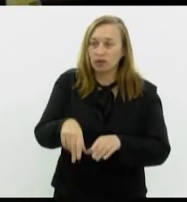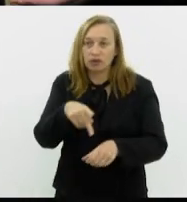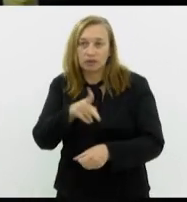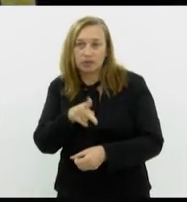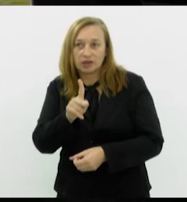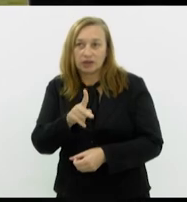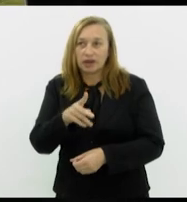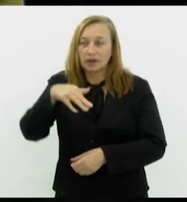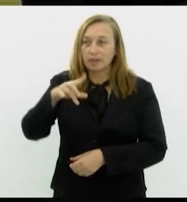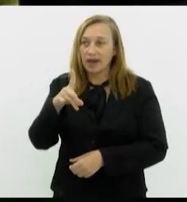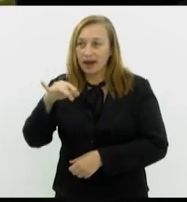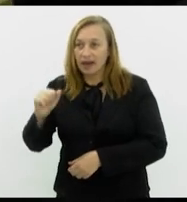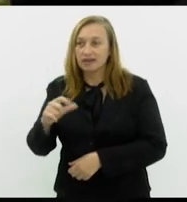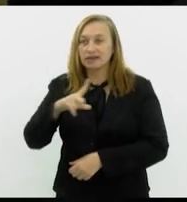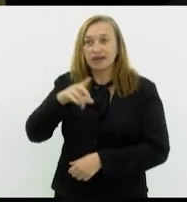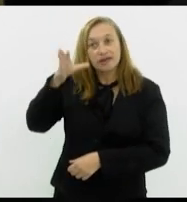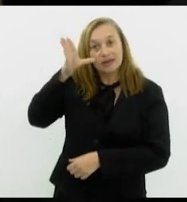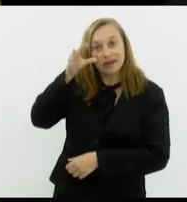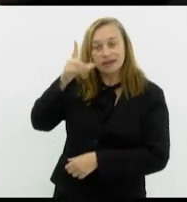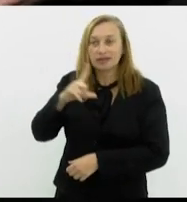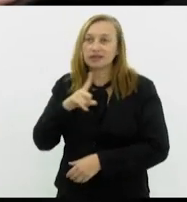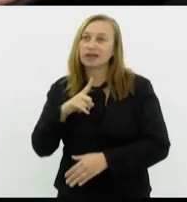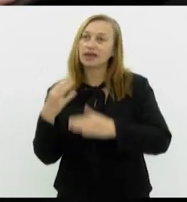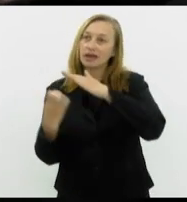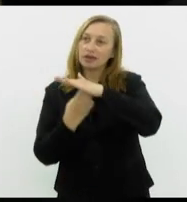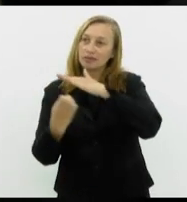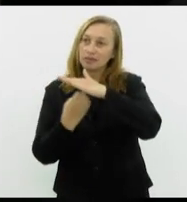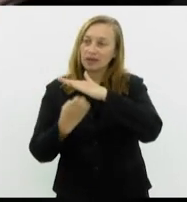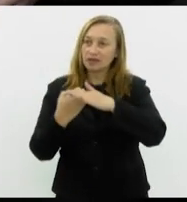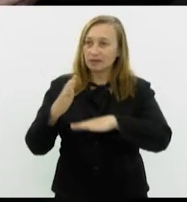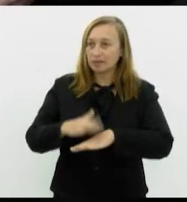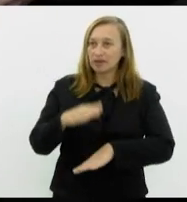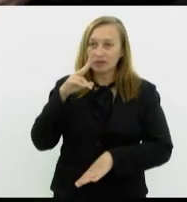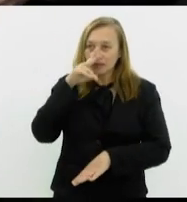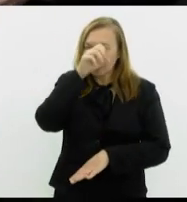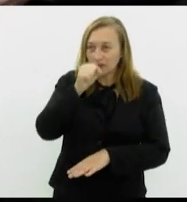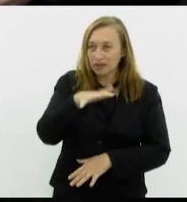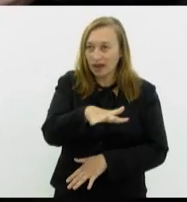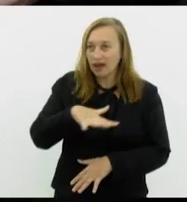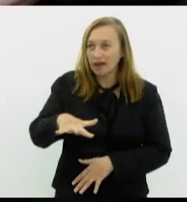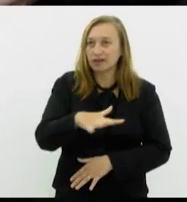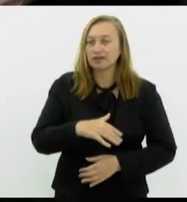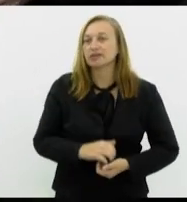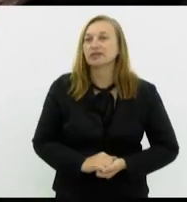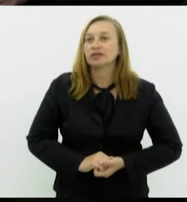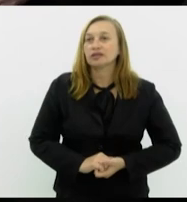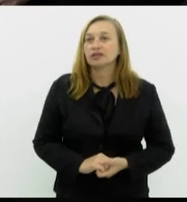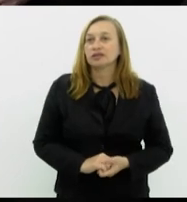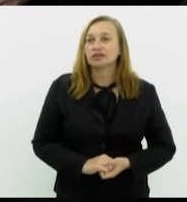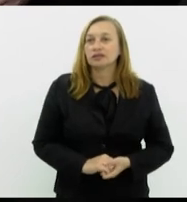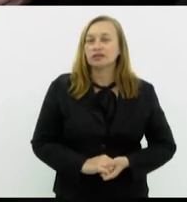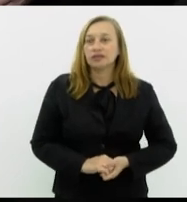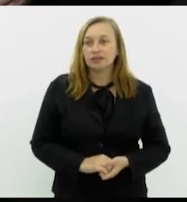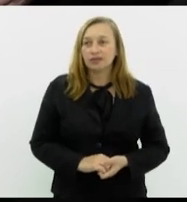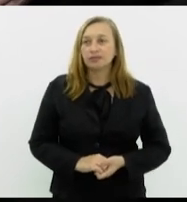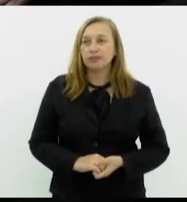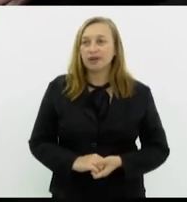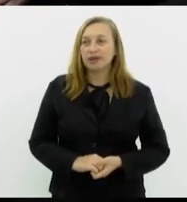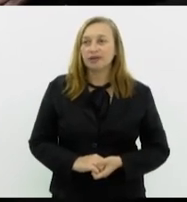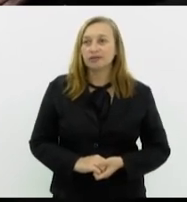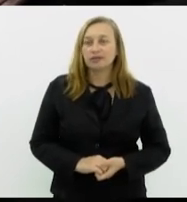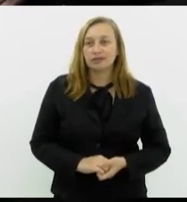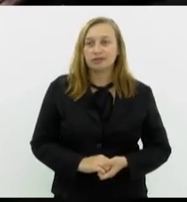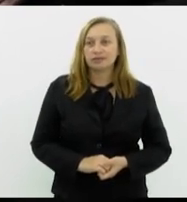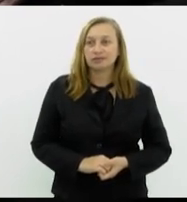muito interesse porque tem a empresa Petrona, que é uma das maiores do setor. We hope that we will work together a lot more. And